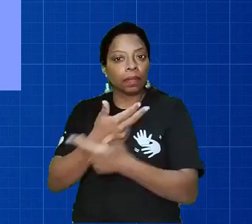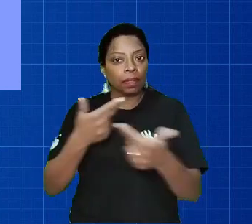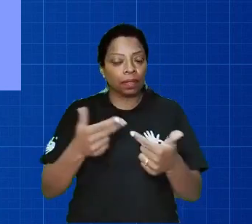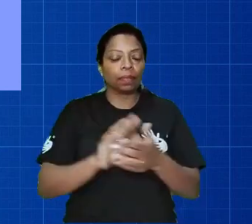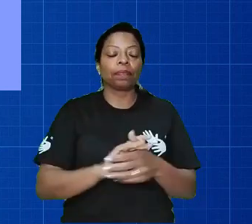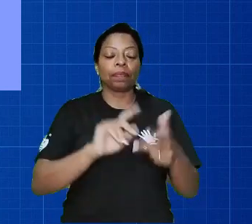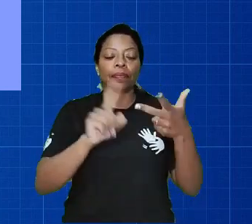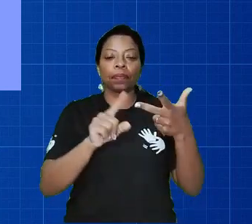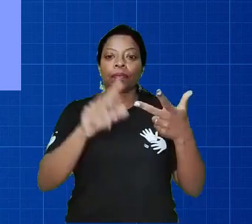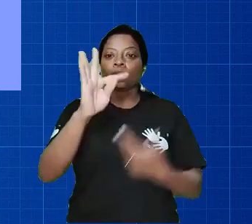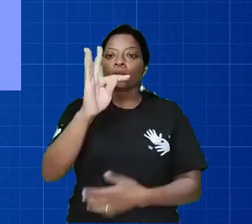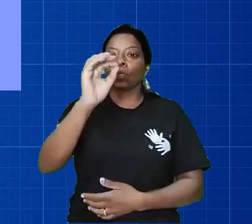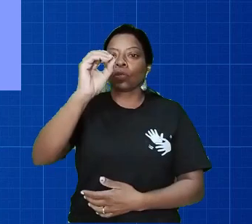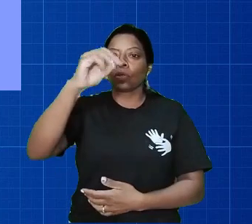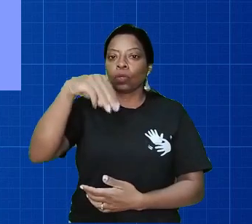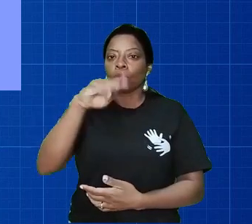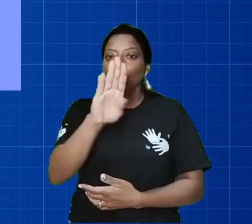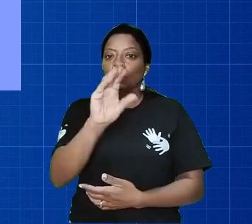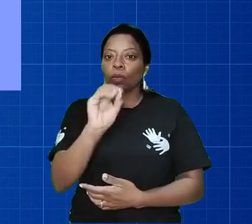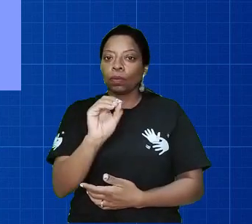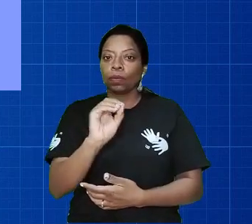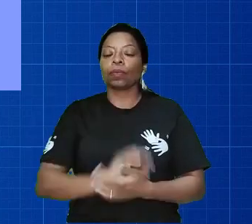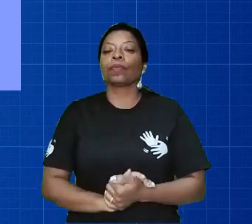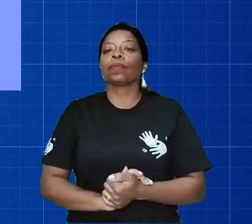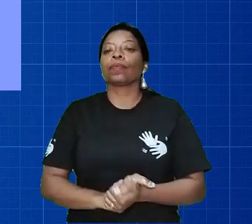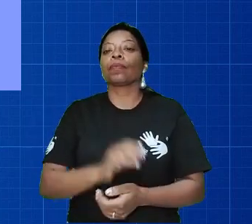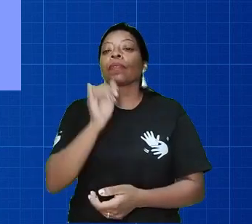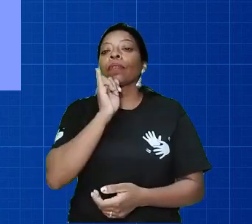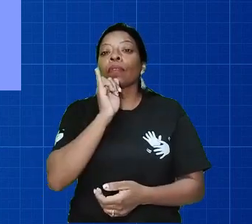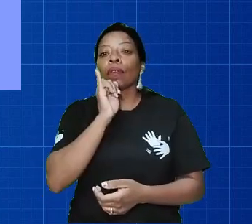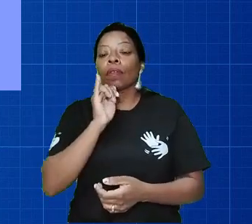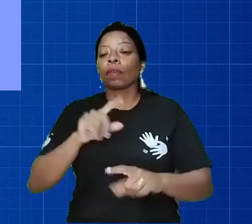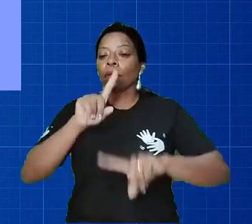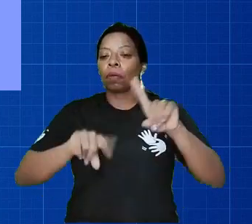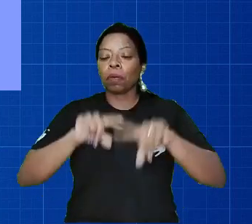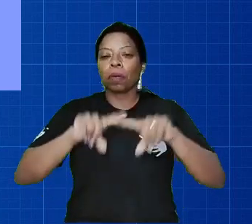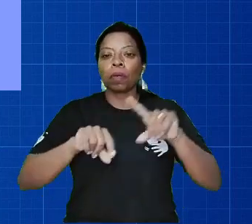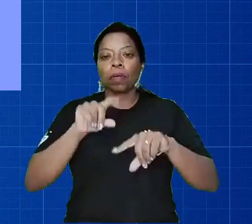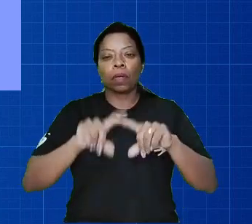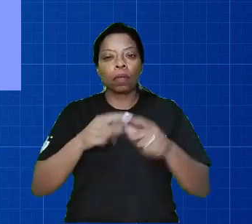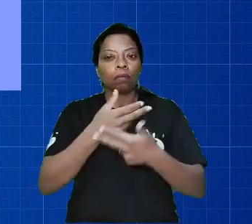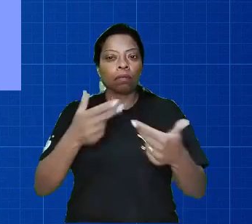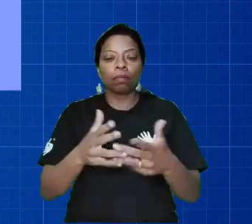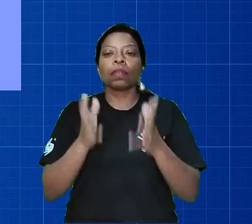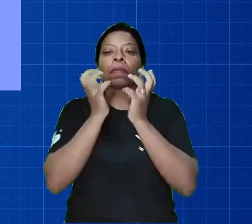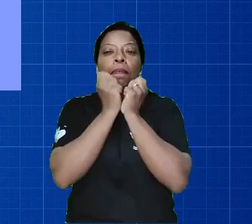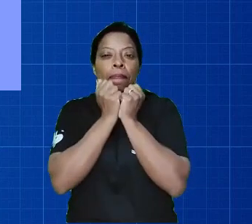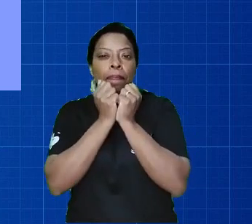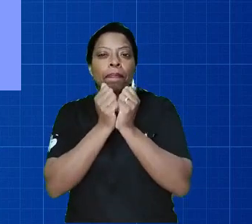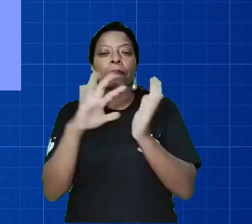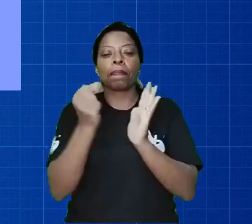serão registrados todas as entradas de patrimônio que são de responsabilidade